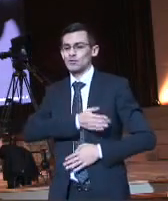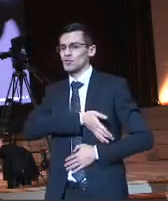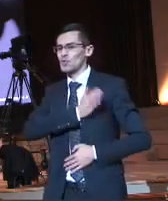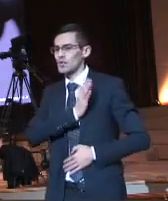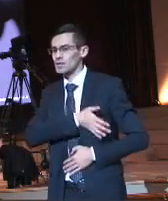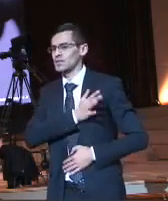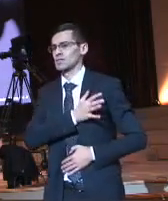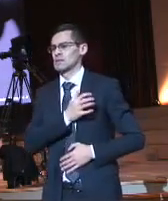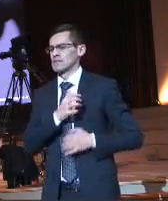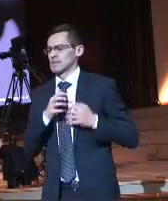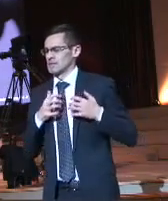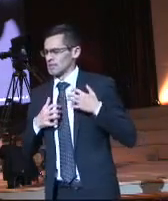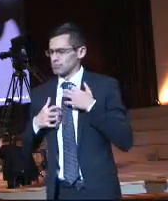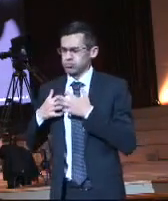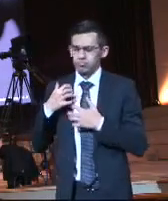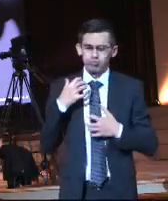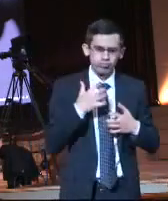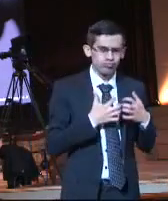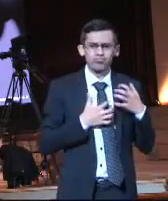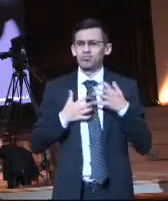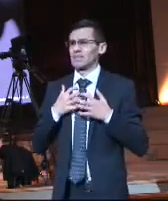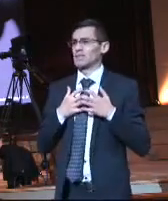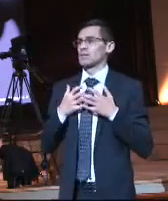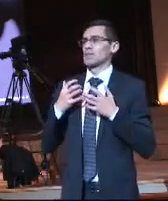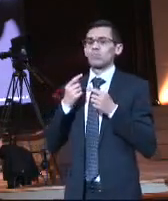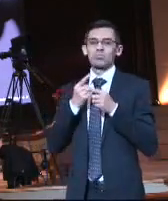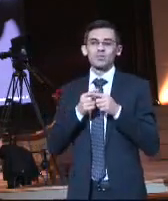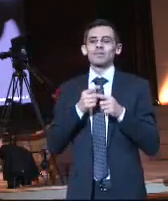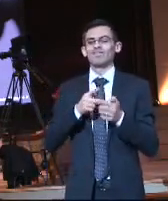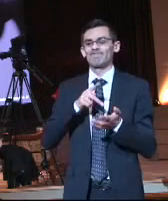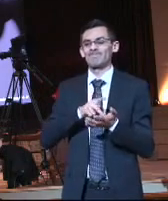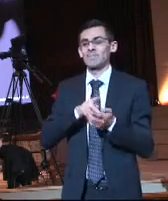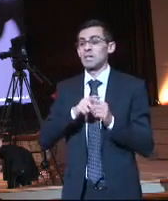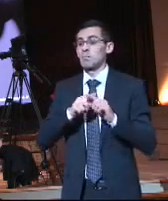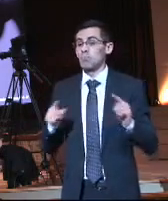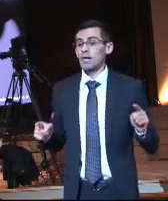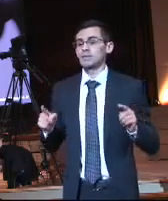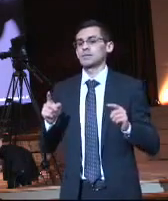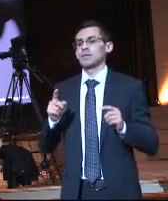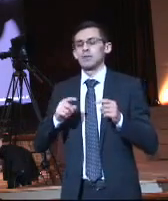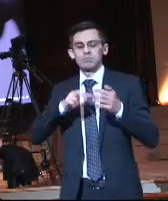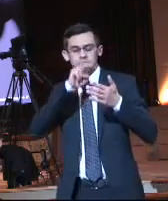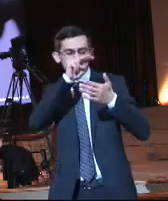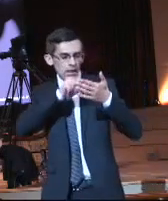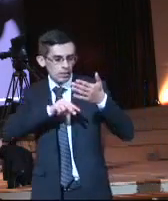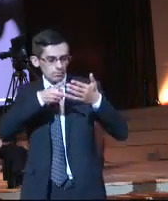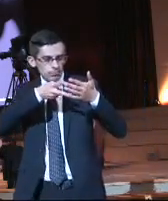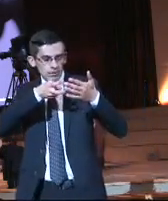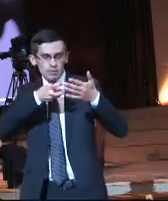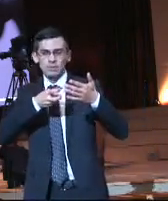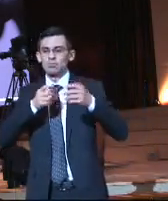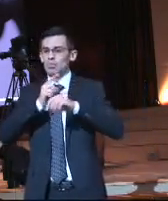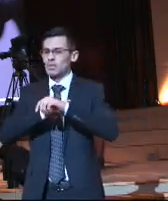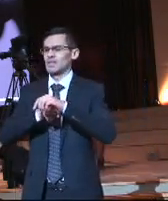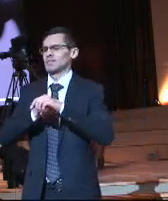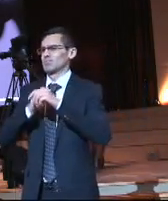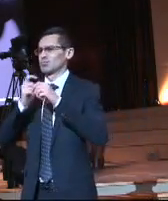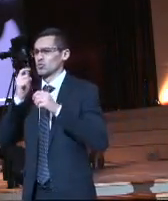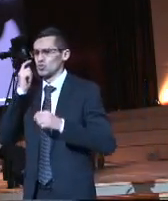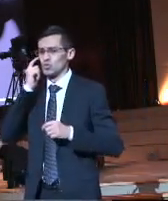em tumulto, e ele entra em luta com Deus. Mas é interessante que no meio dessa luta com Deus, Deus